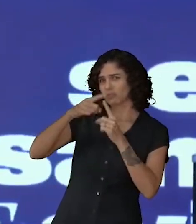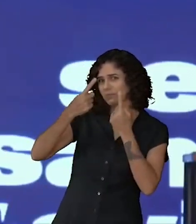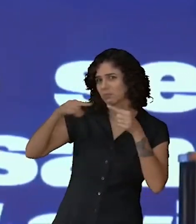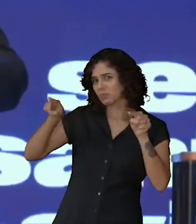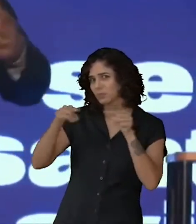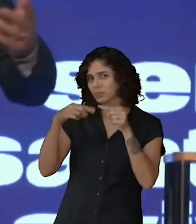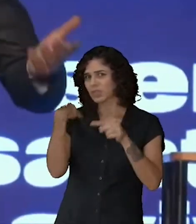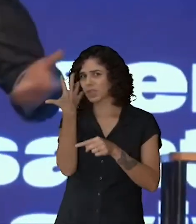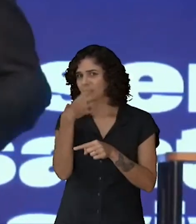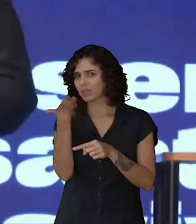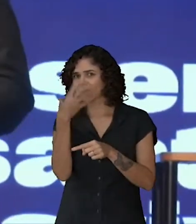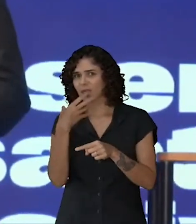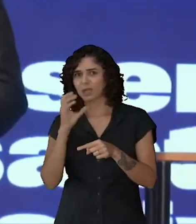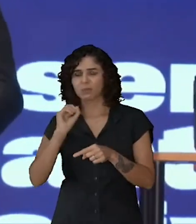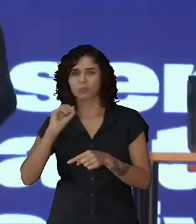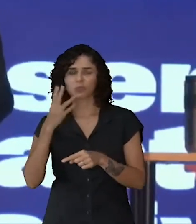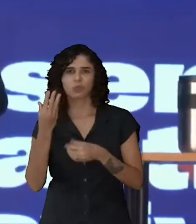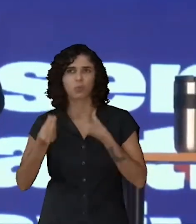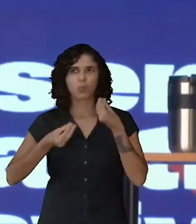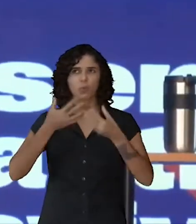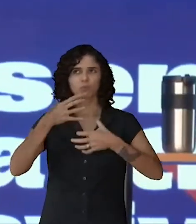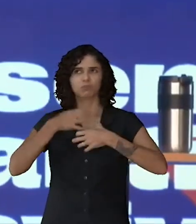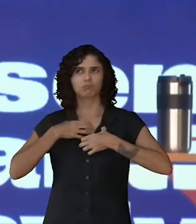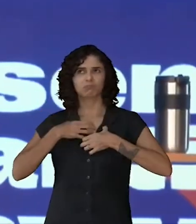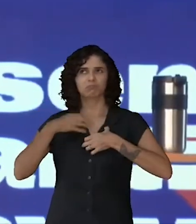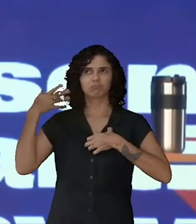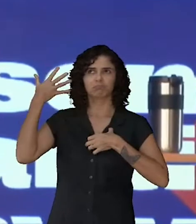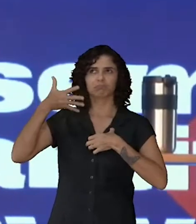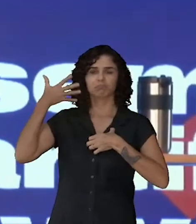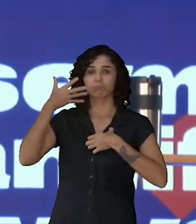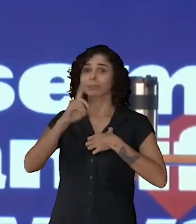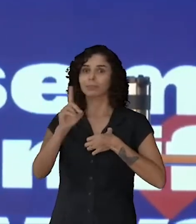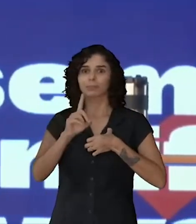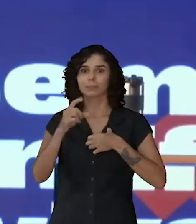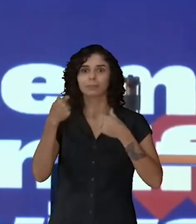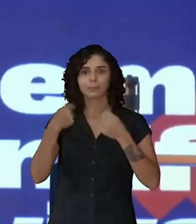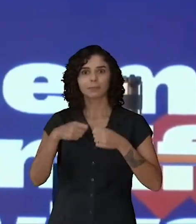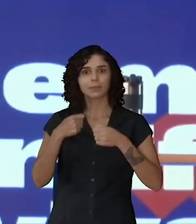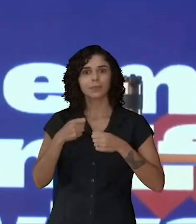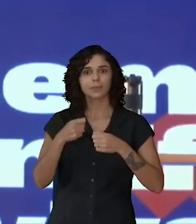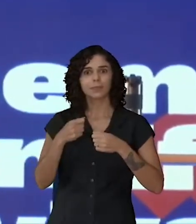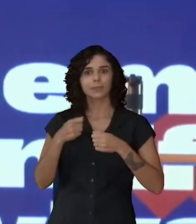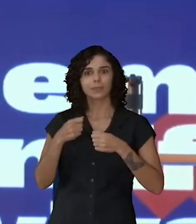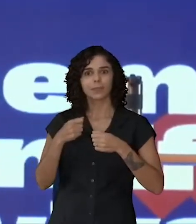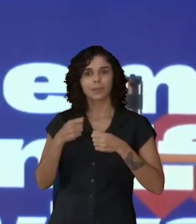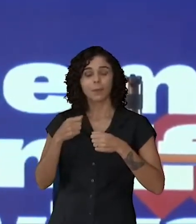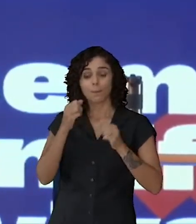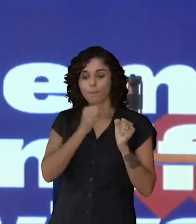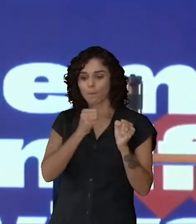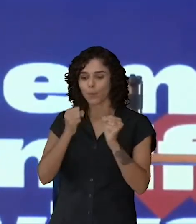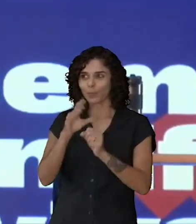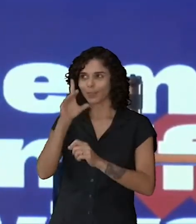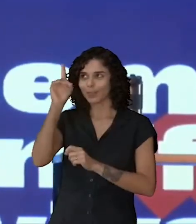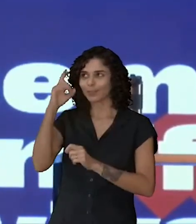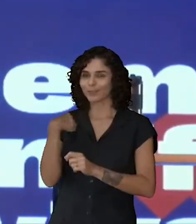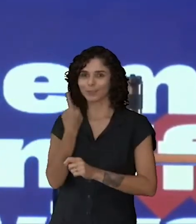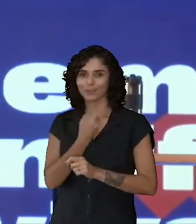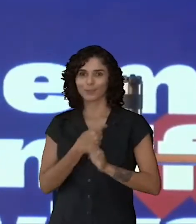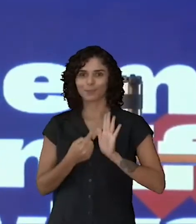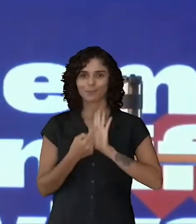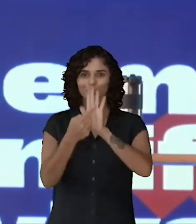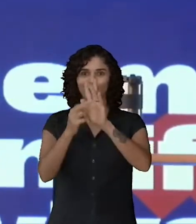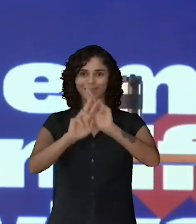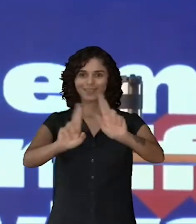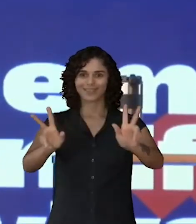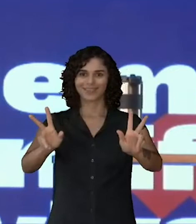cantamos, na maneira como nós falamos. Ela tem que estar no poder de Deus em nós. Essa é a diferença.